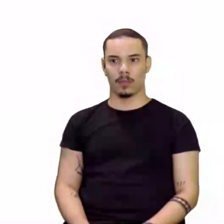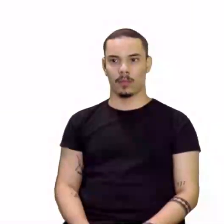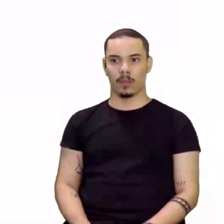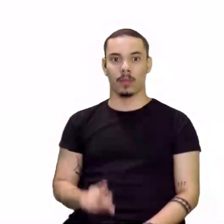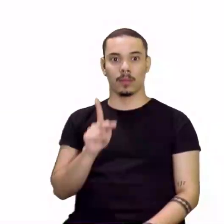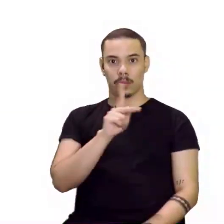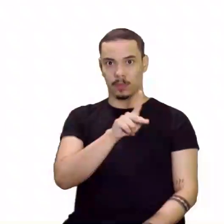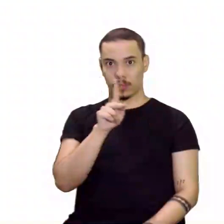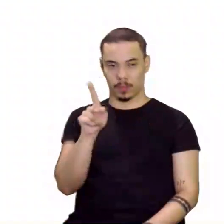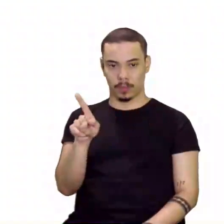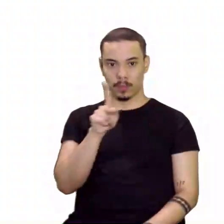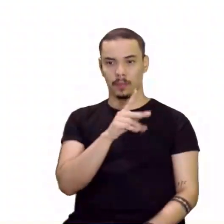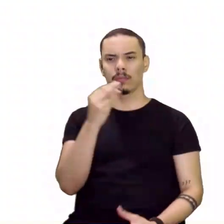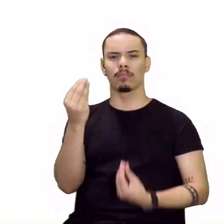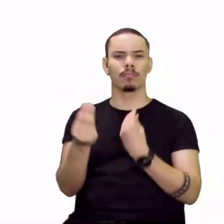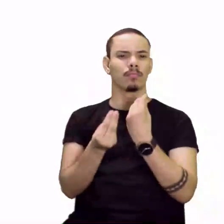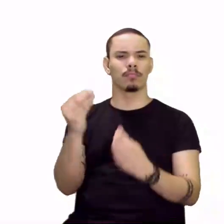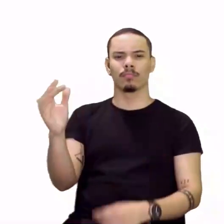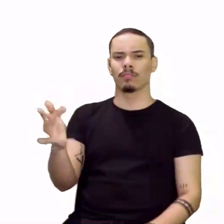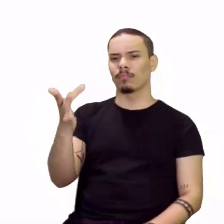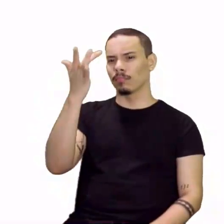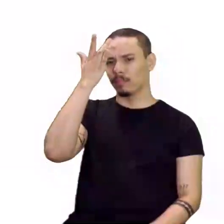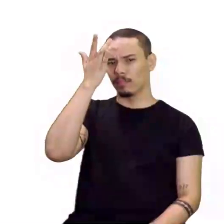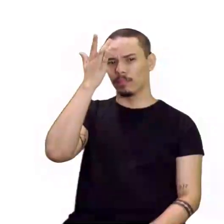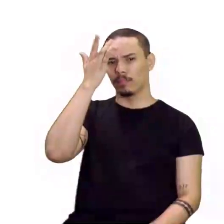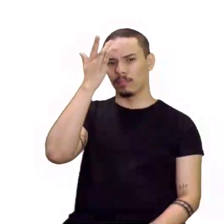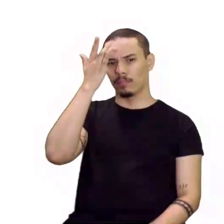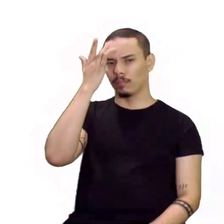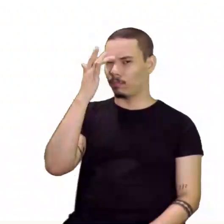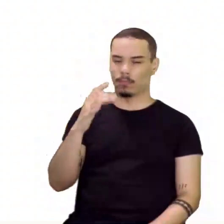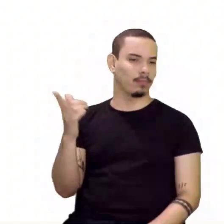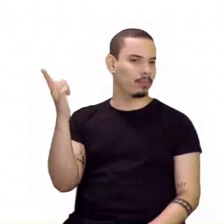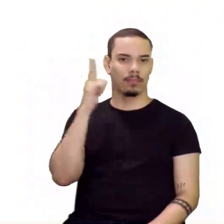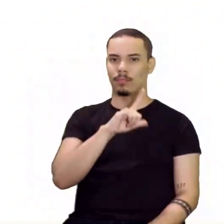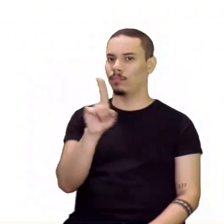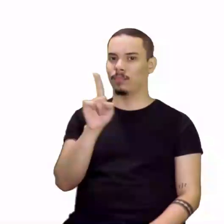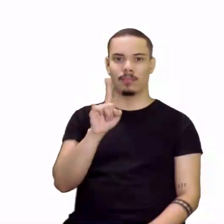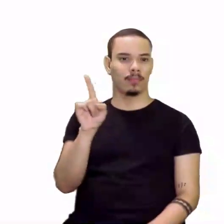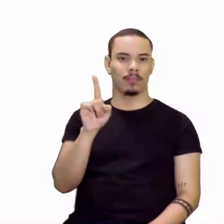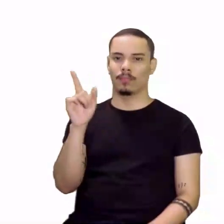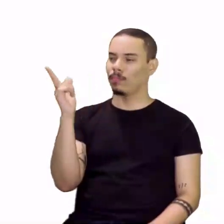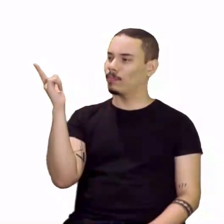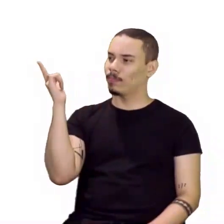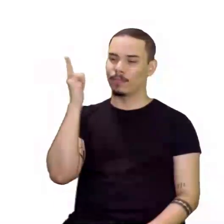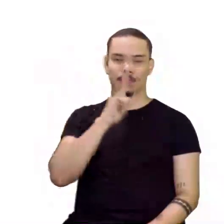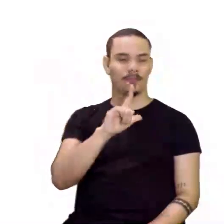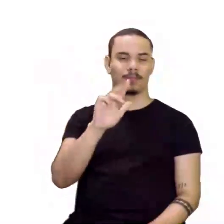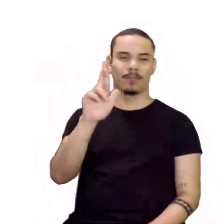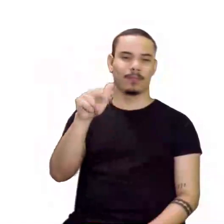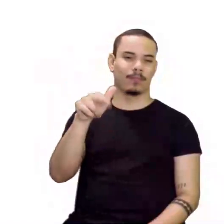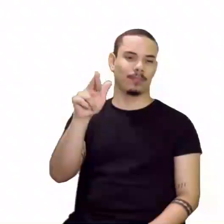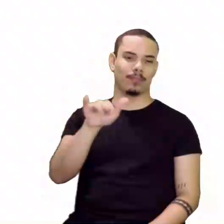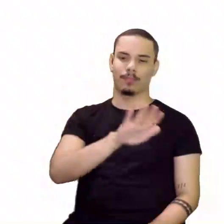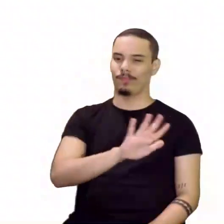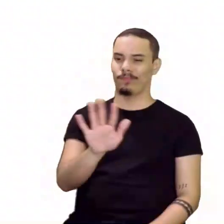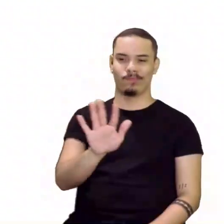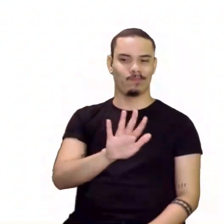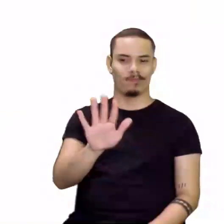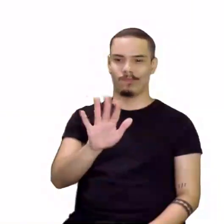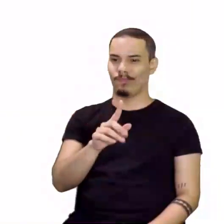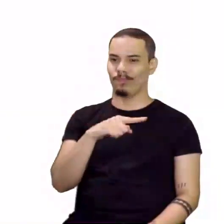Professor, fala meu filho, como é que eu vou memorizar esse mapa? Não vai. Não vai. Relaxa,